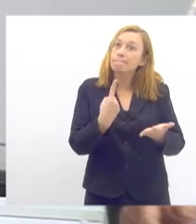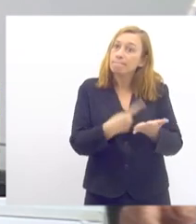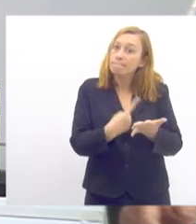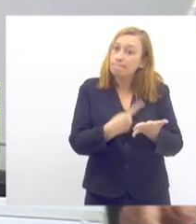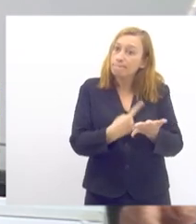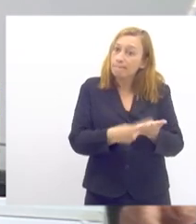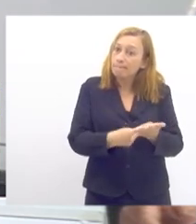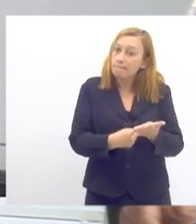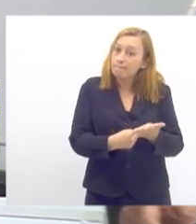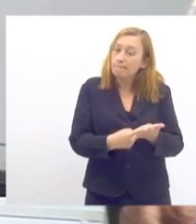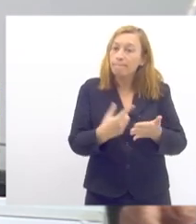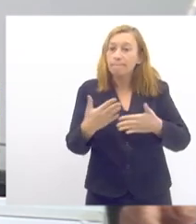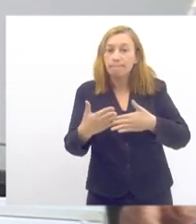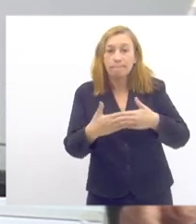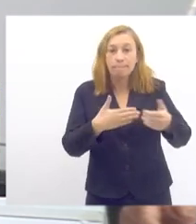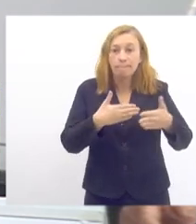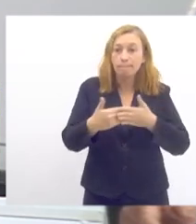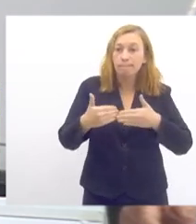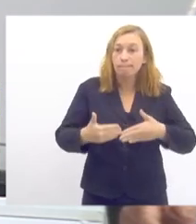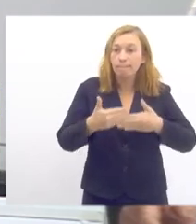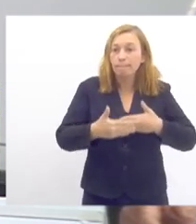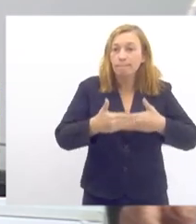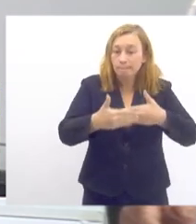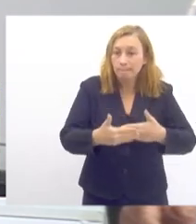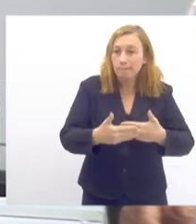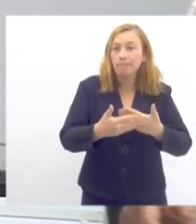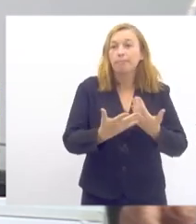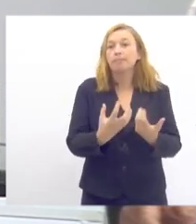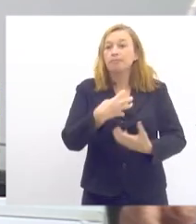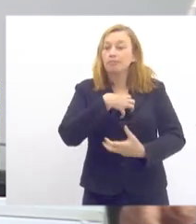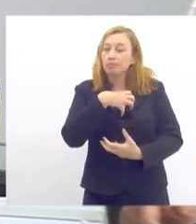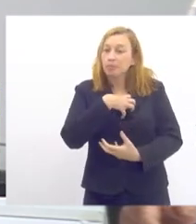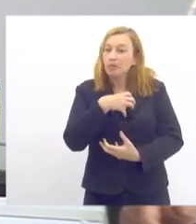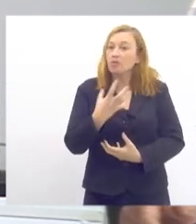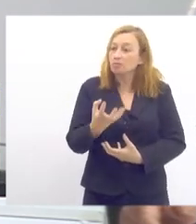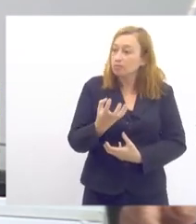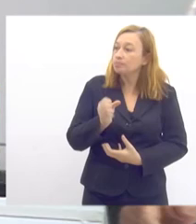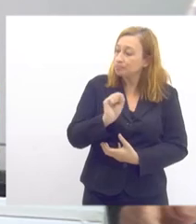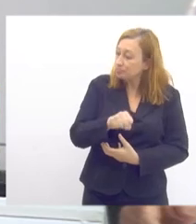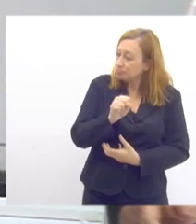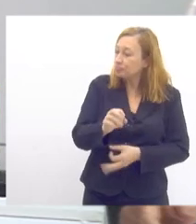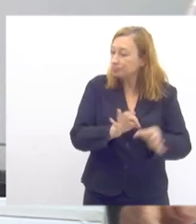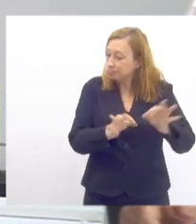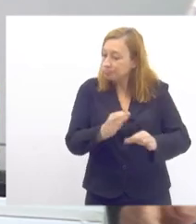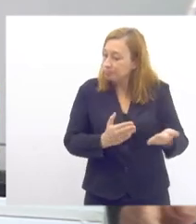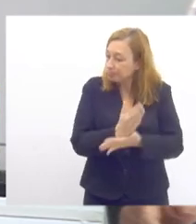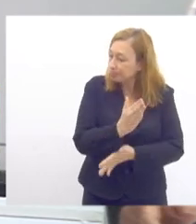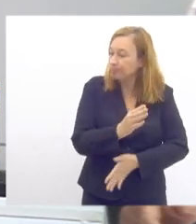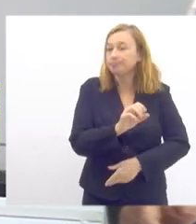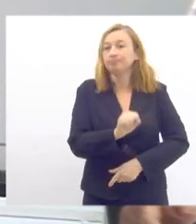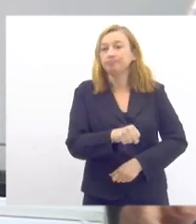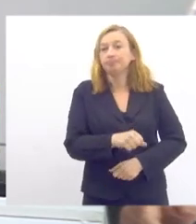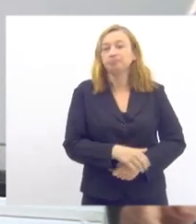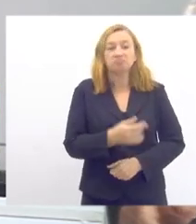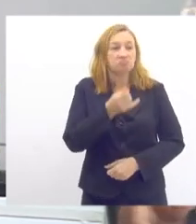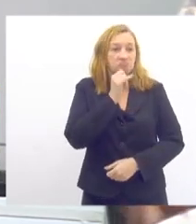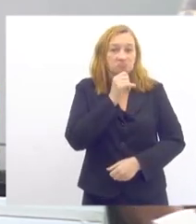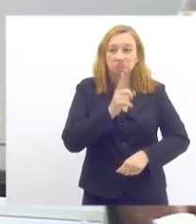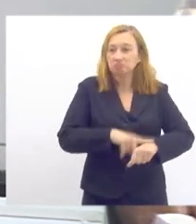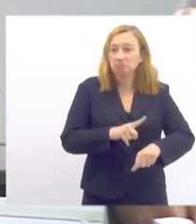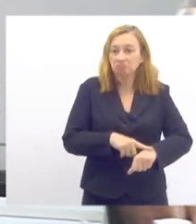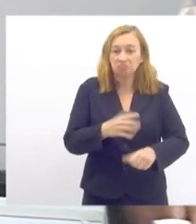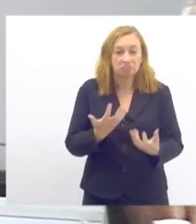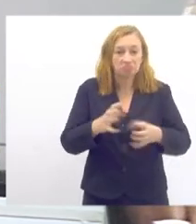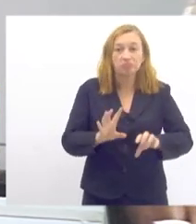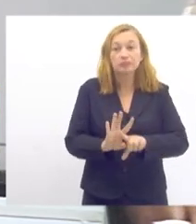acordasse qualquer tipo de avanço no sentido de que a gente quer, sim, que o plano seja aprovado. Em nenhum momento a gente falou que não